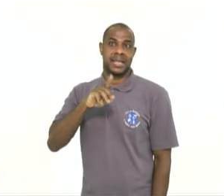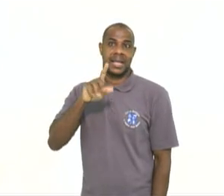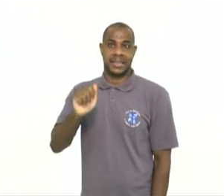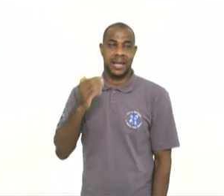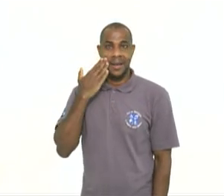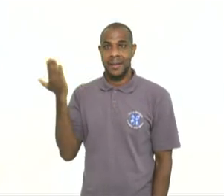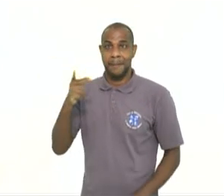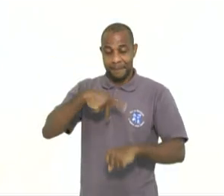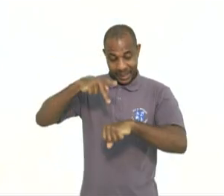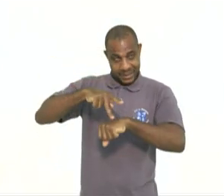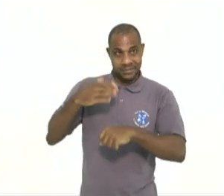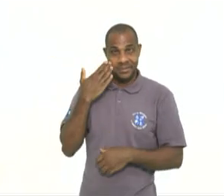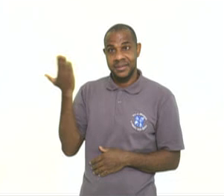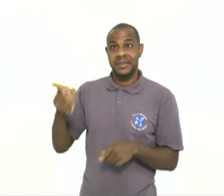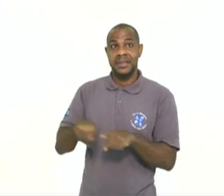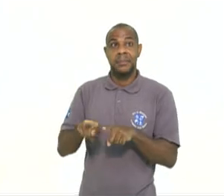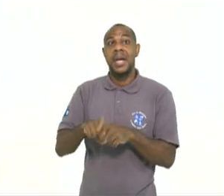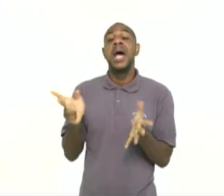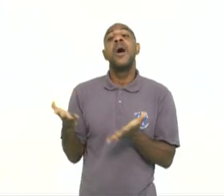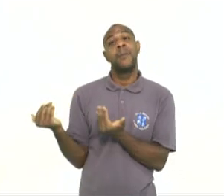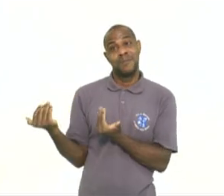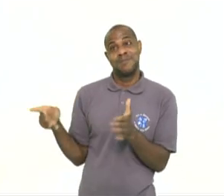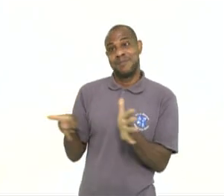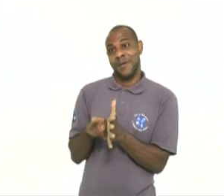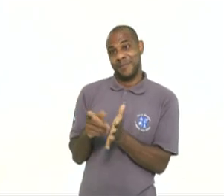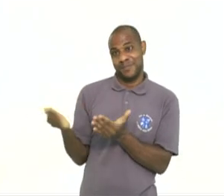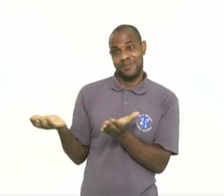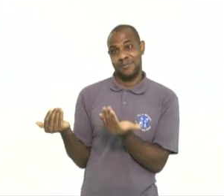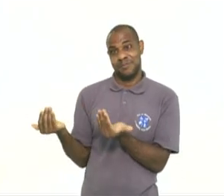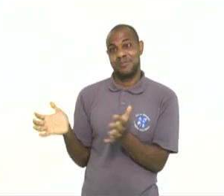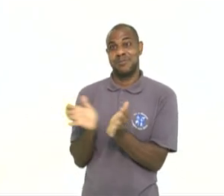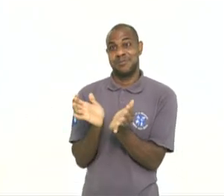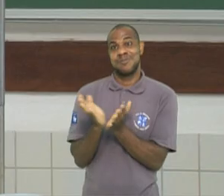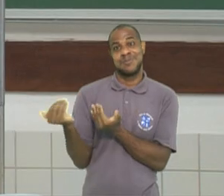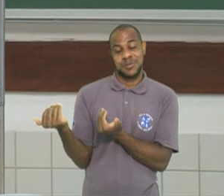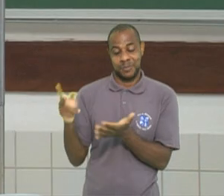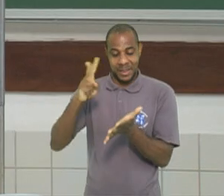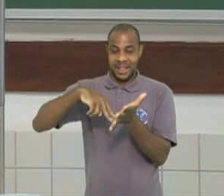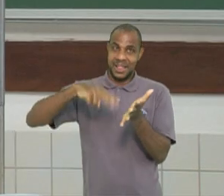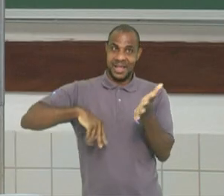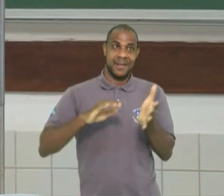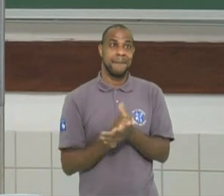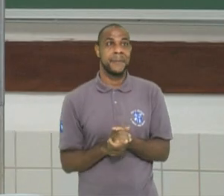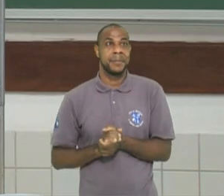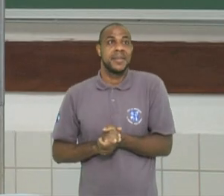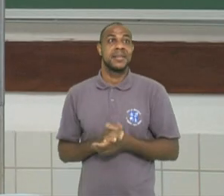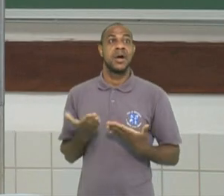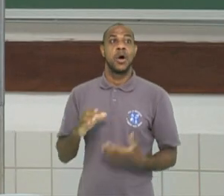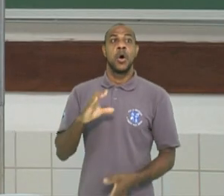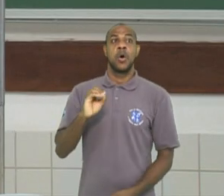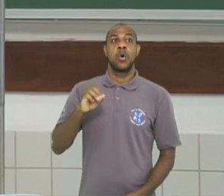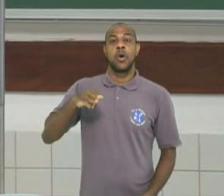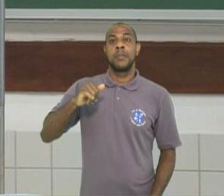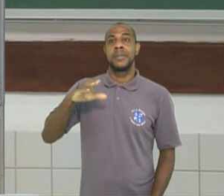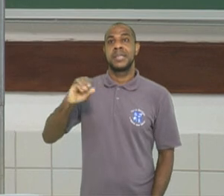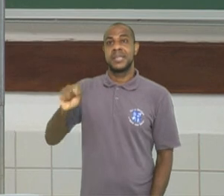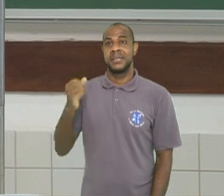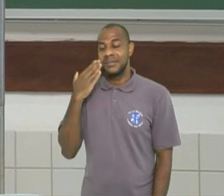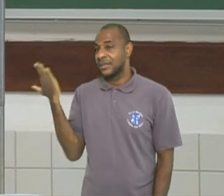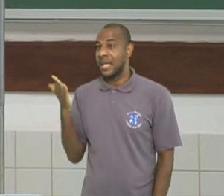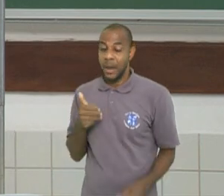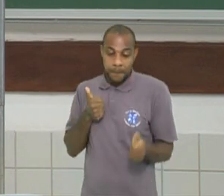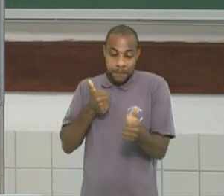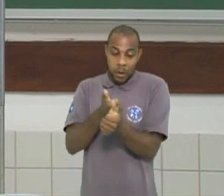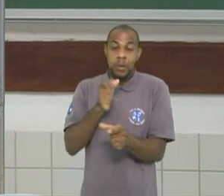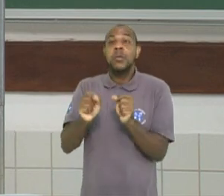são realísticos e são para um público mais jovem aqui no caso a gente o Como que você realmente aquela questão de você seguir um pouco mais